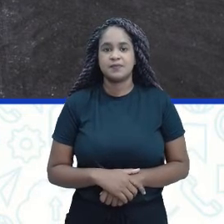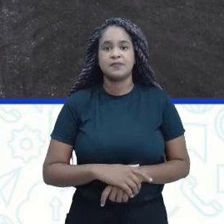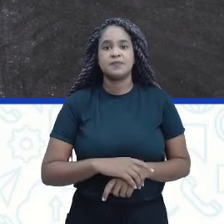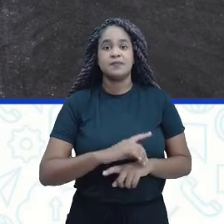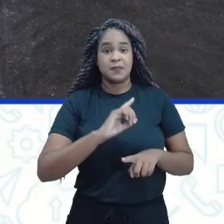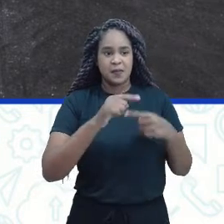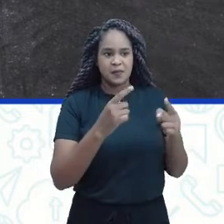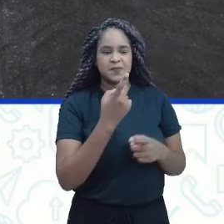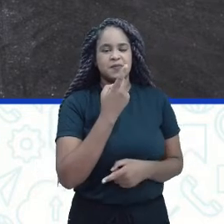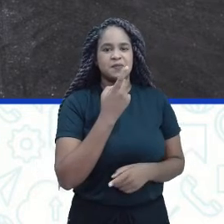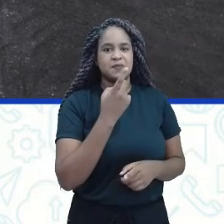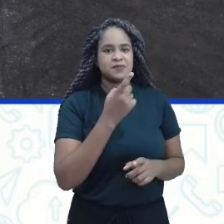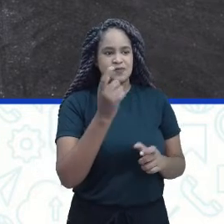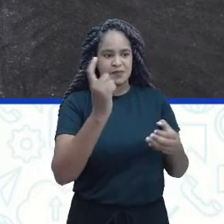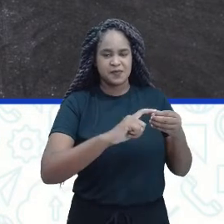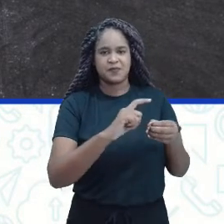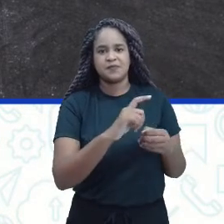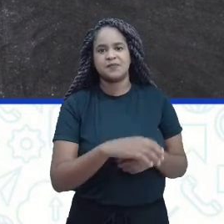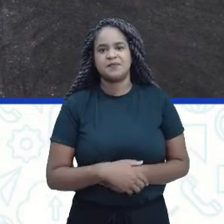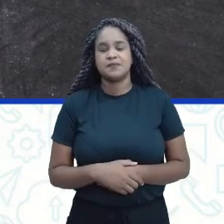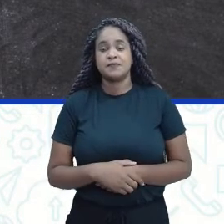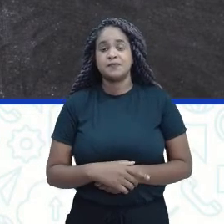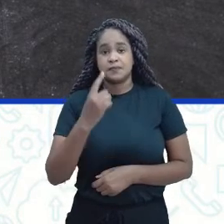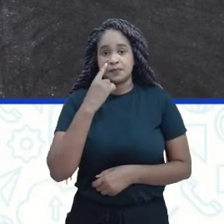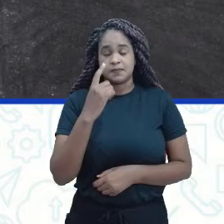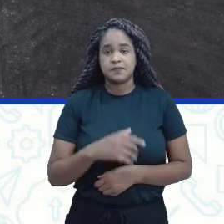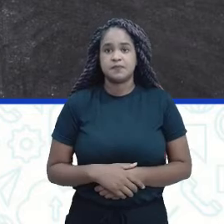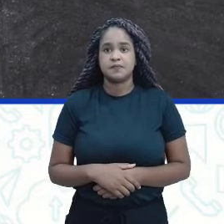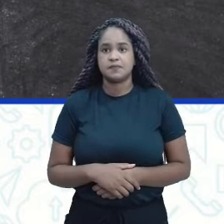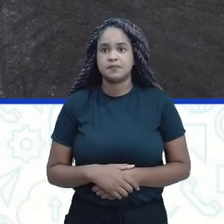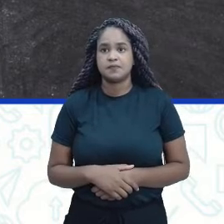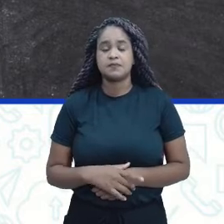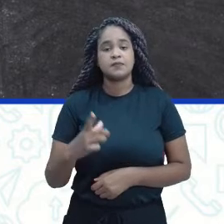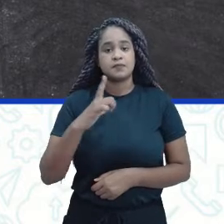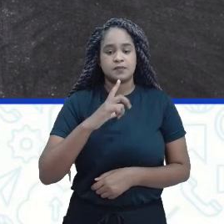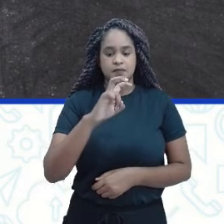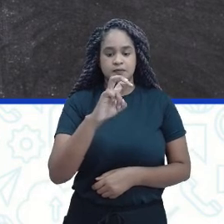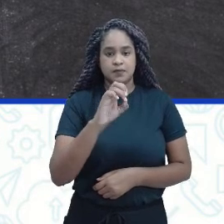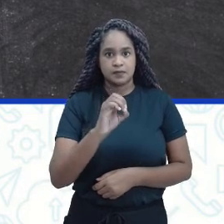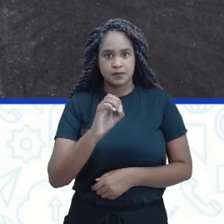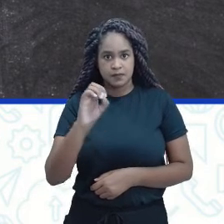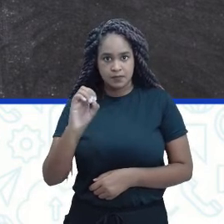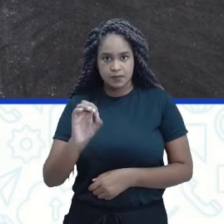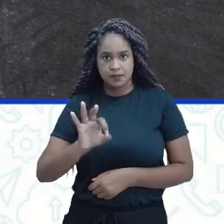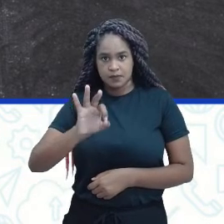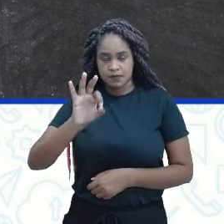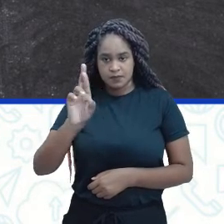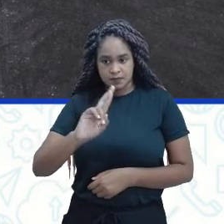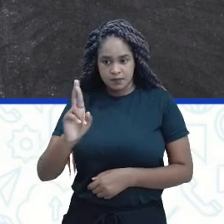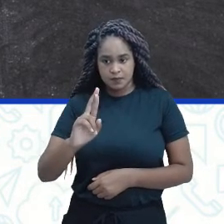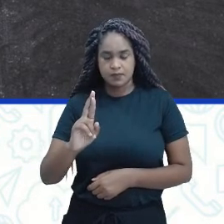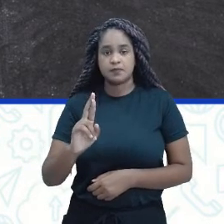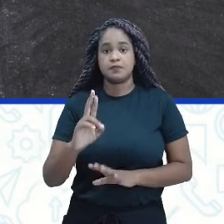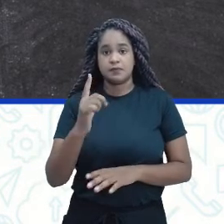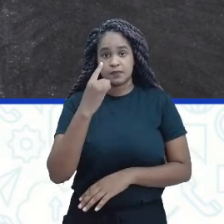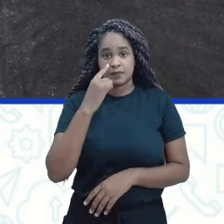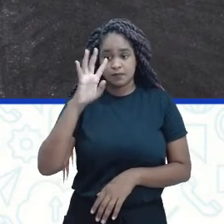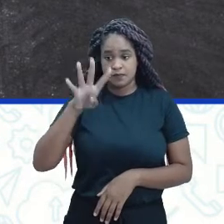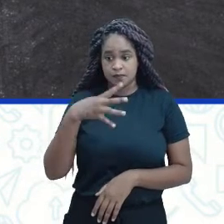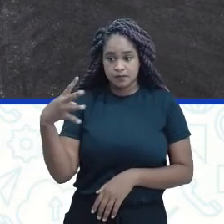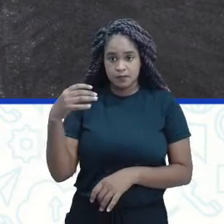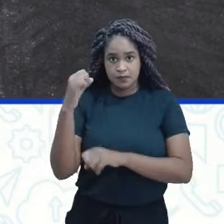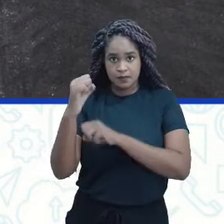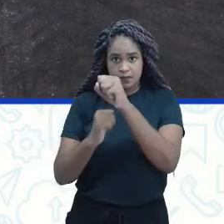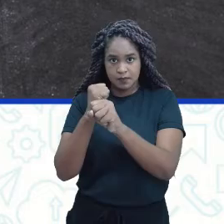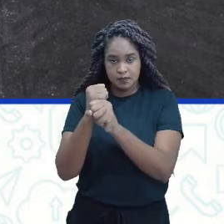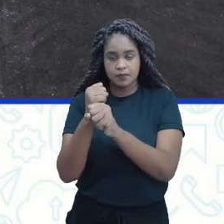volta. Então a gente tem aí um valor de R$500 e ao passar dos dias aí nesse calendário, a gente tem